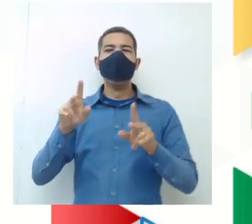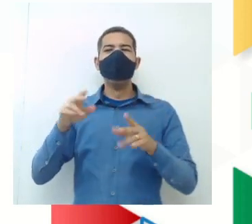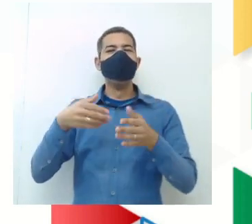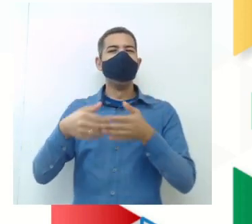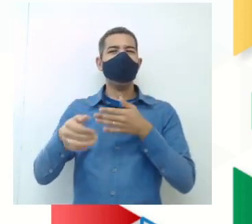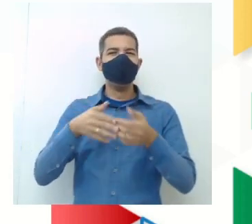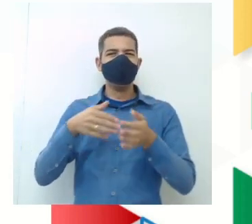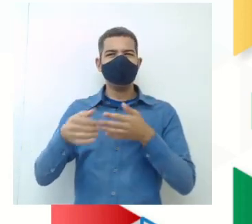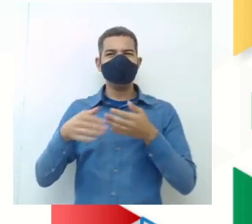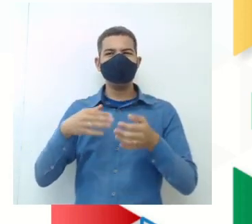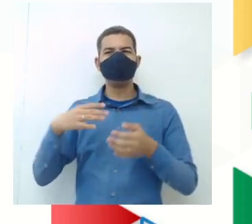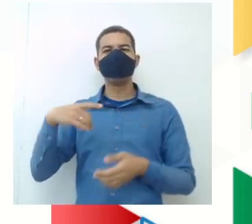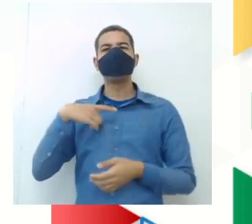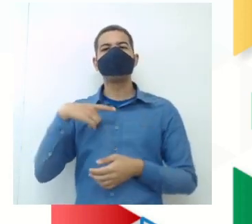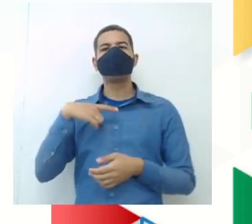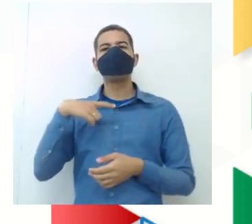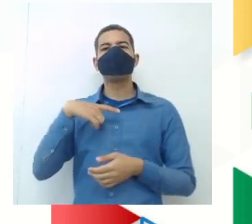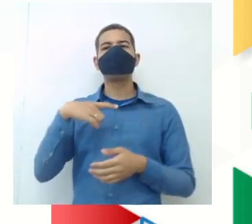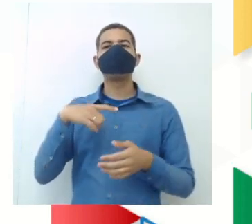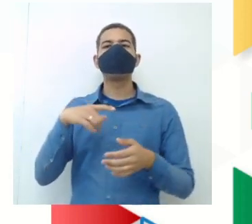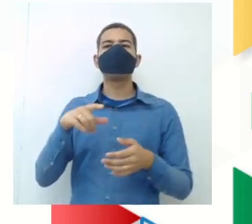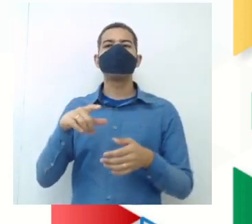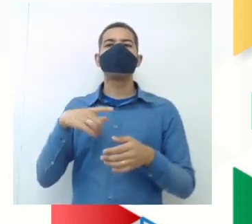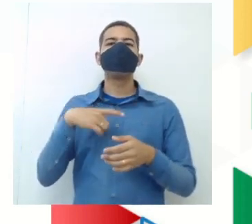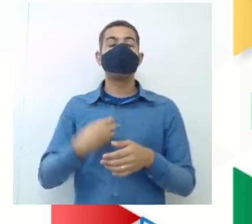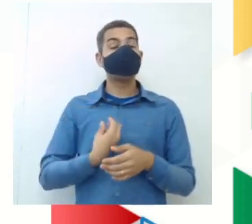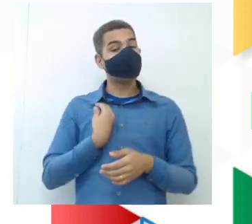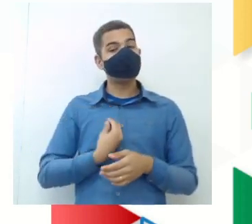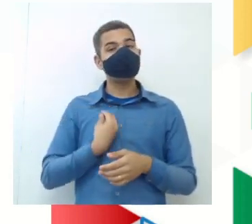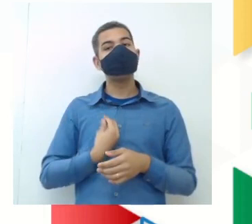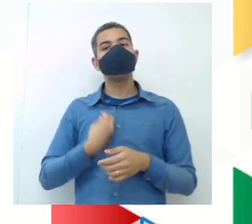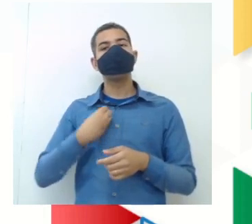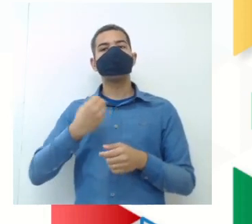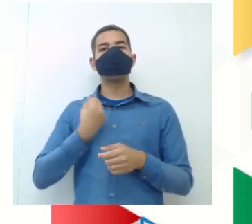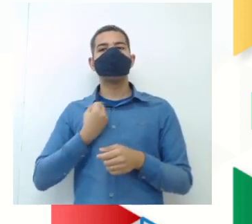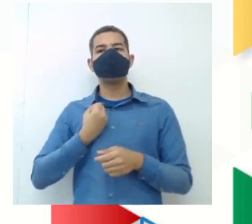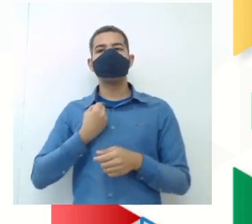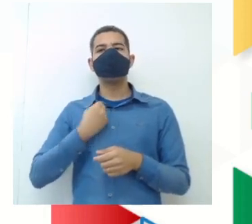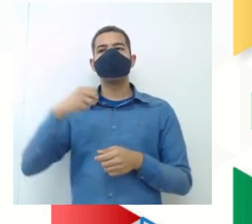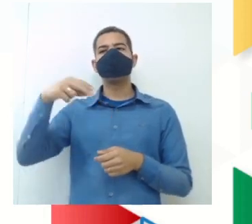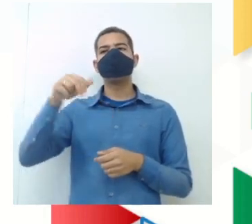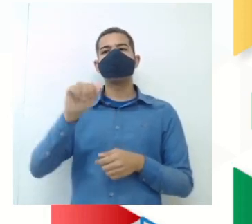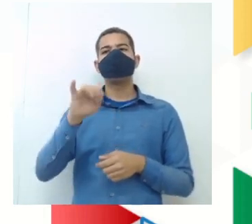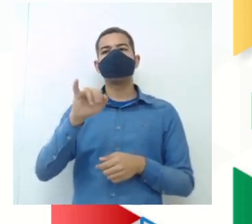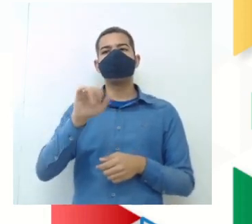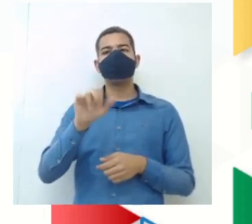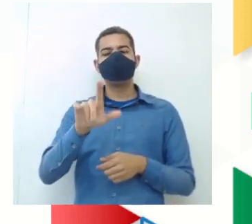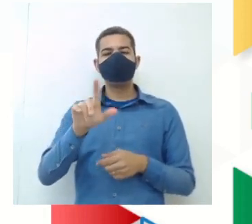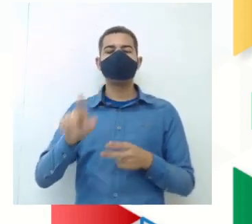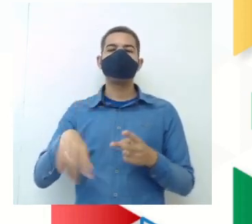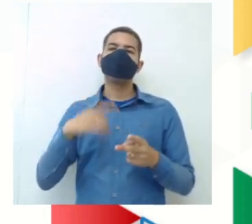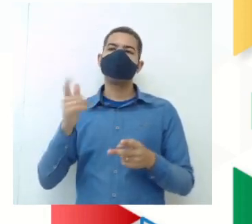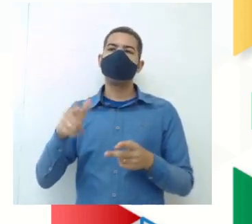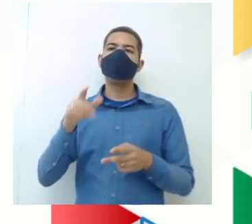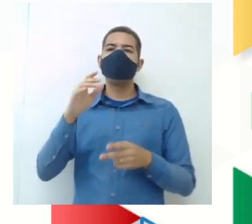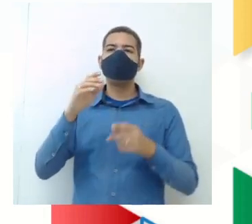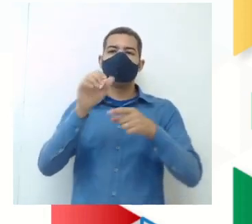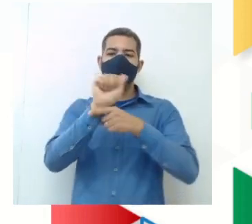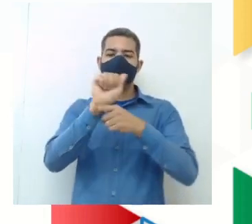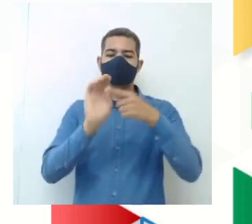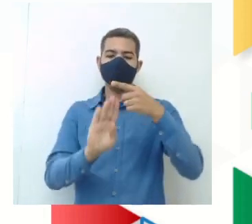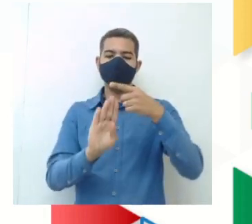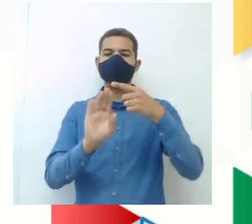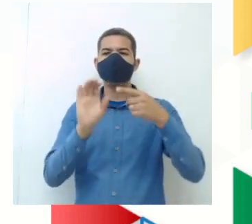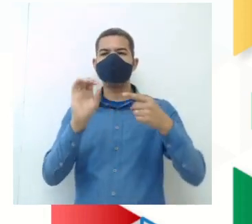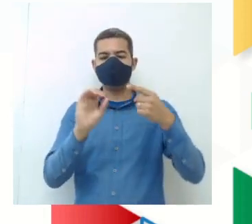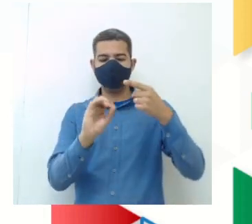um que exista com os números naturais, o A tem que ser o seu numerador e o B o denominador, diferente de zero.